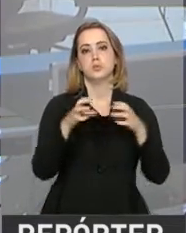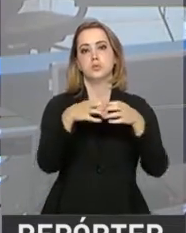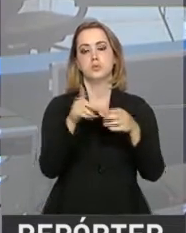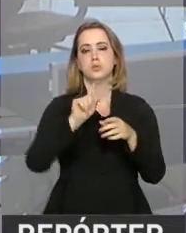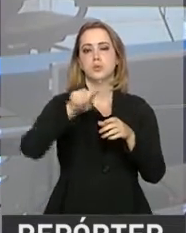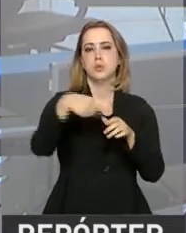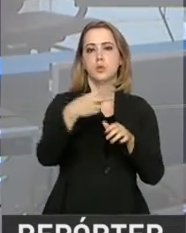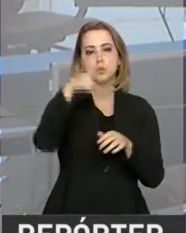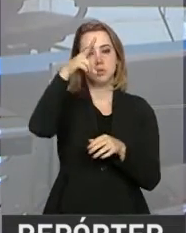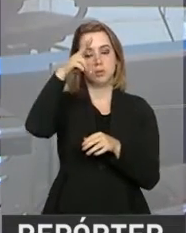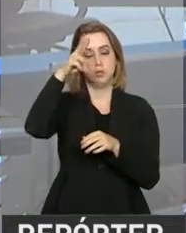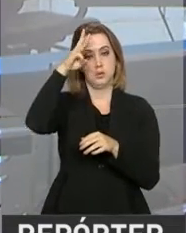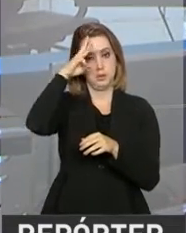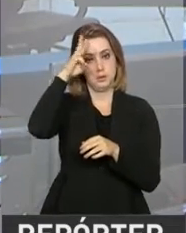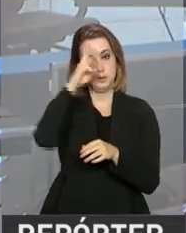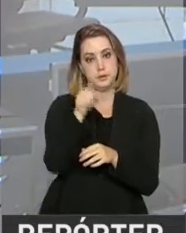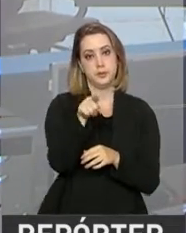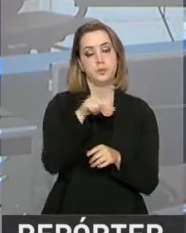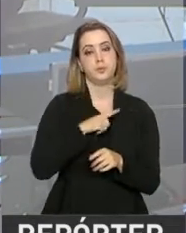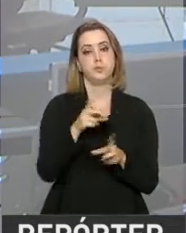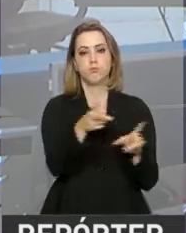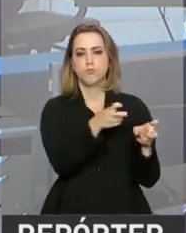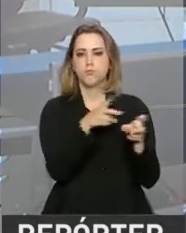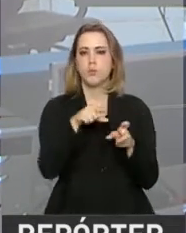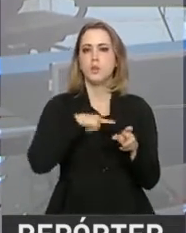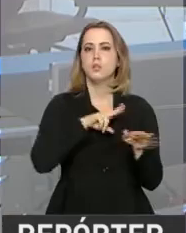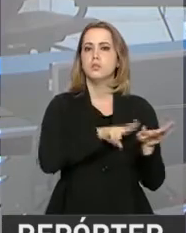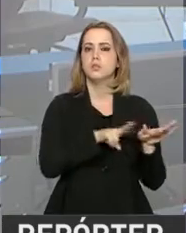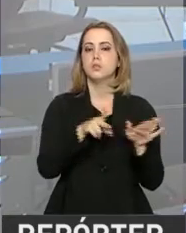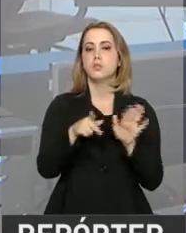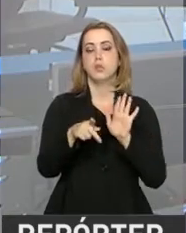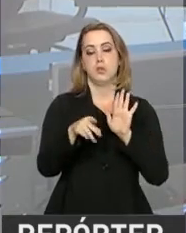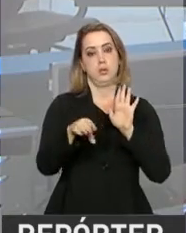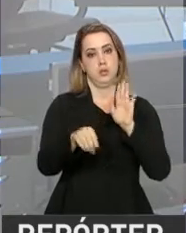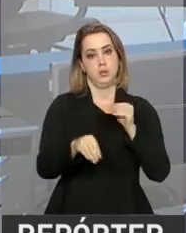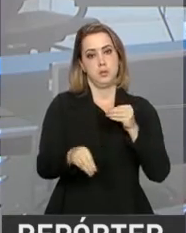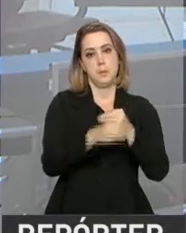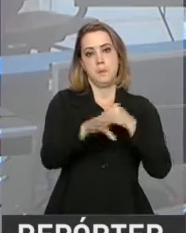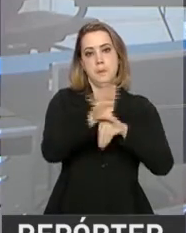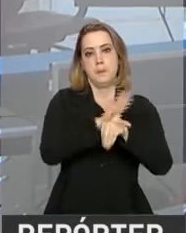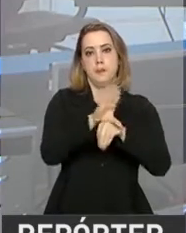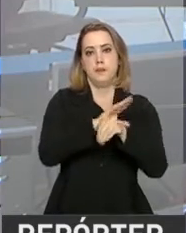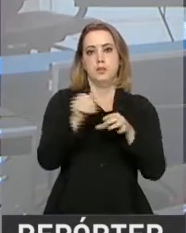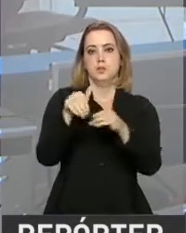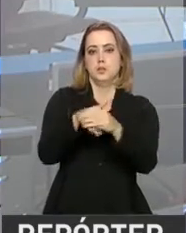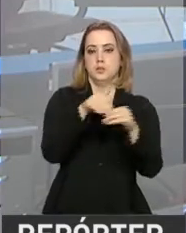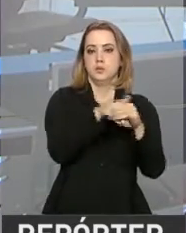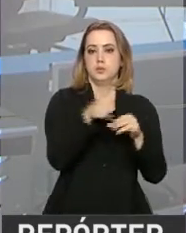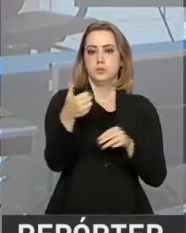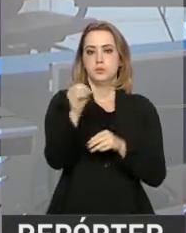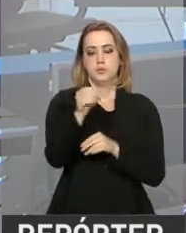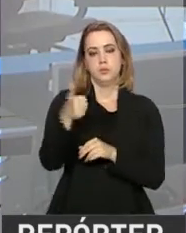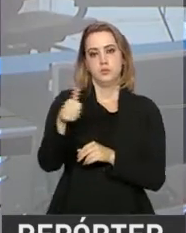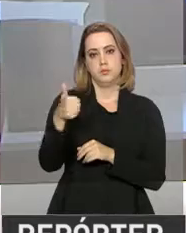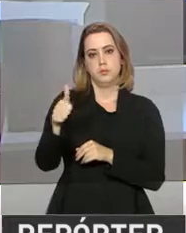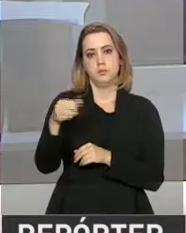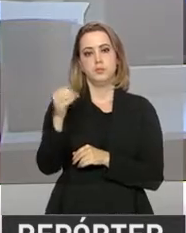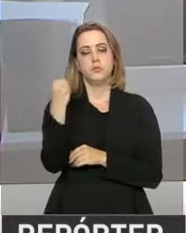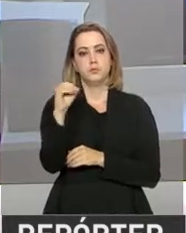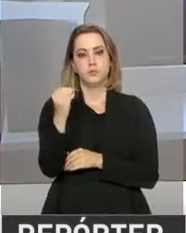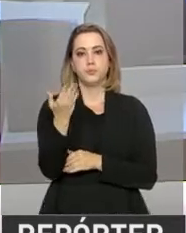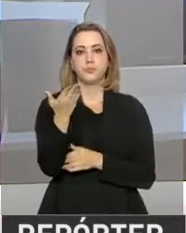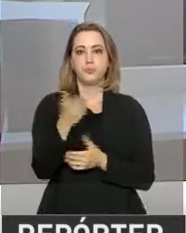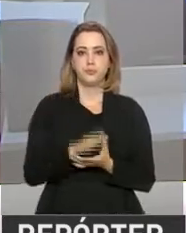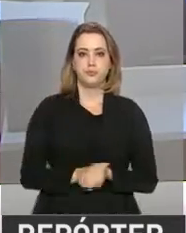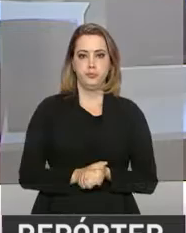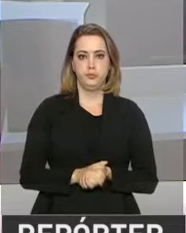próxima terça-feira. E a previsão é que a PEC seja votada no plenário da Câmara entre os dias 10 e 11 de outubro.